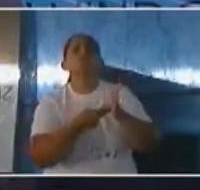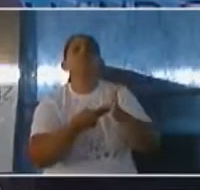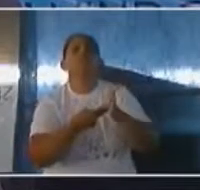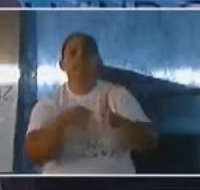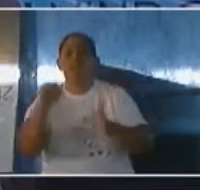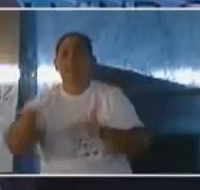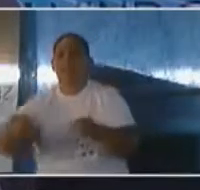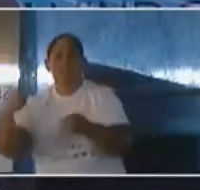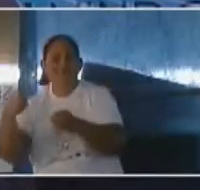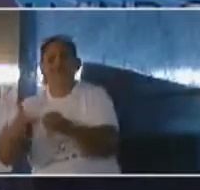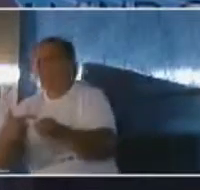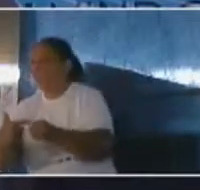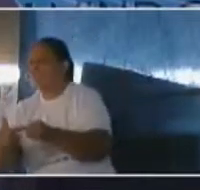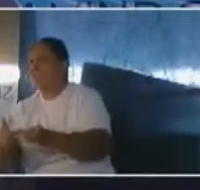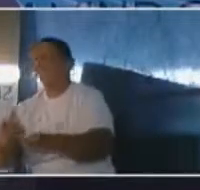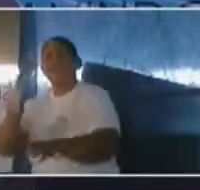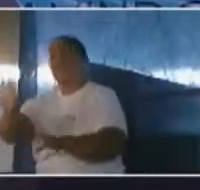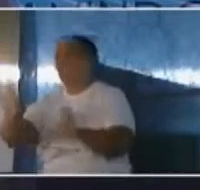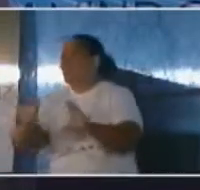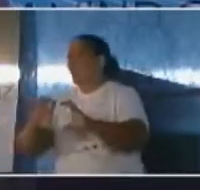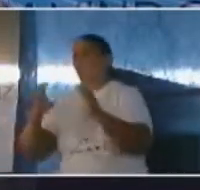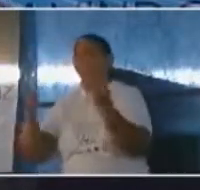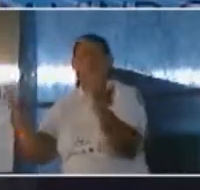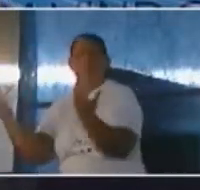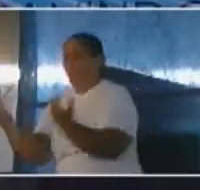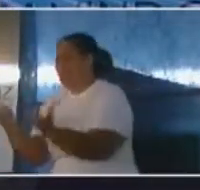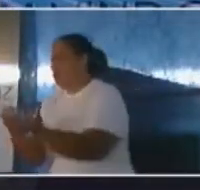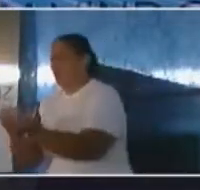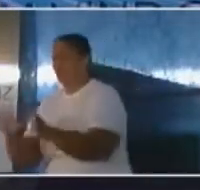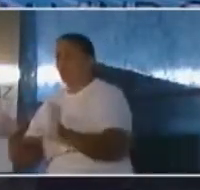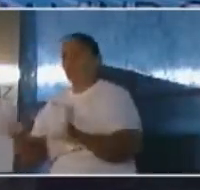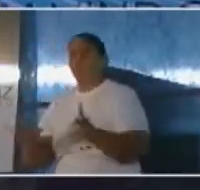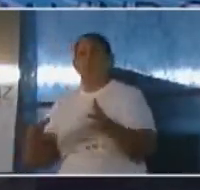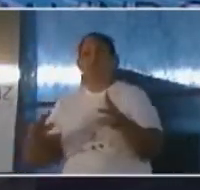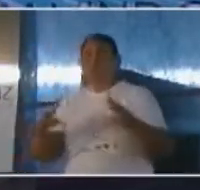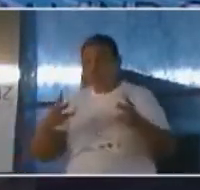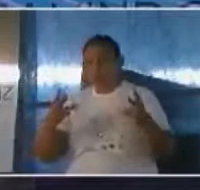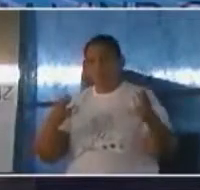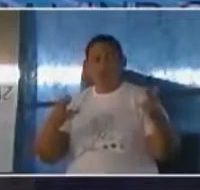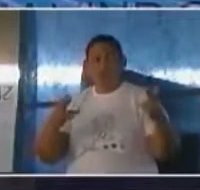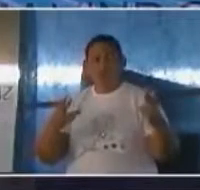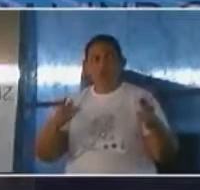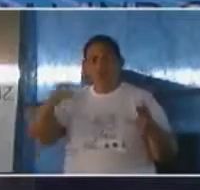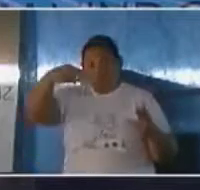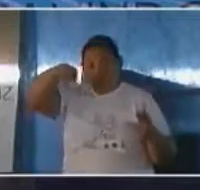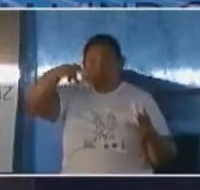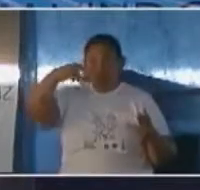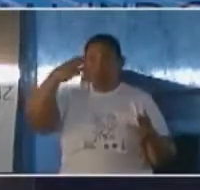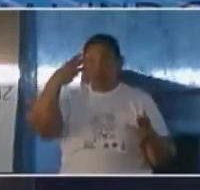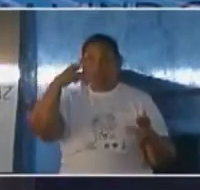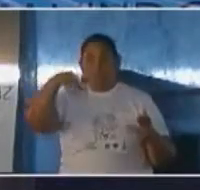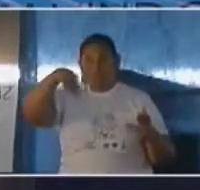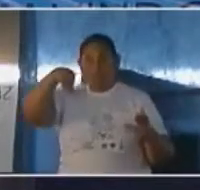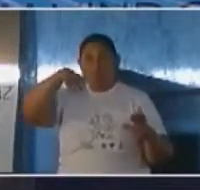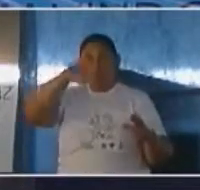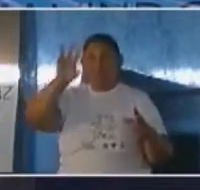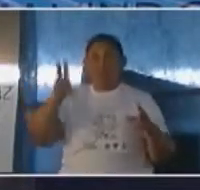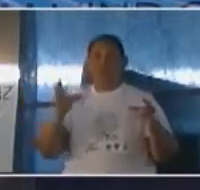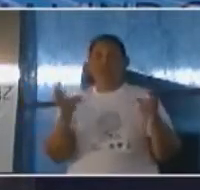minha comunidade? Podemos fazer um cochicho, 2 a 2, 3 minutos? Vamos lá.